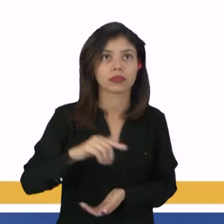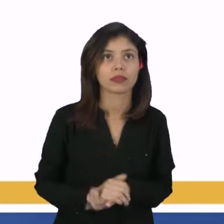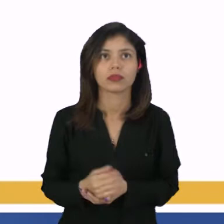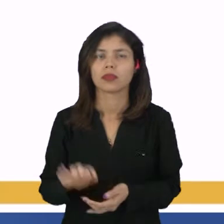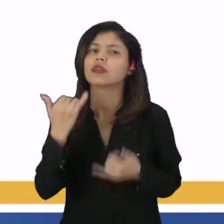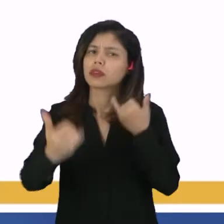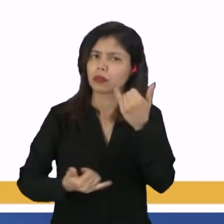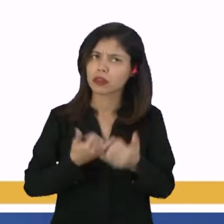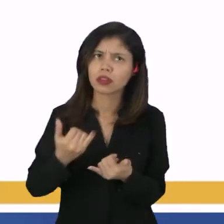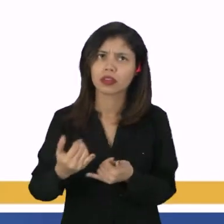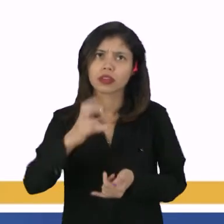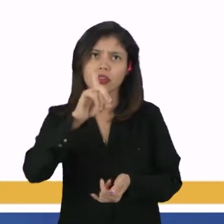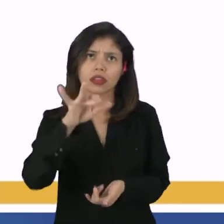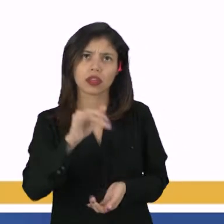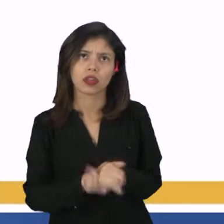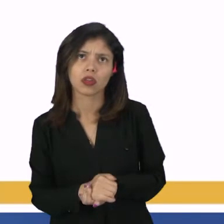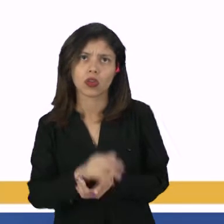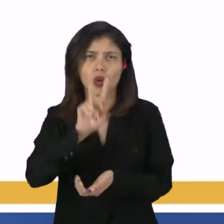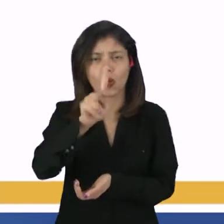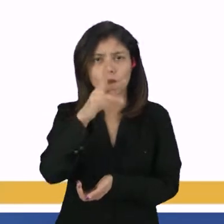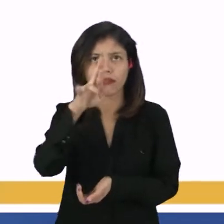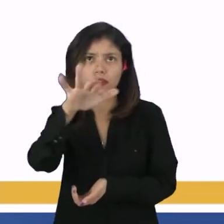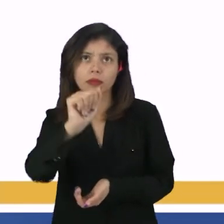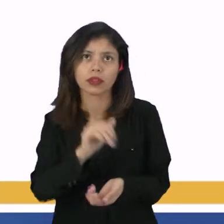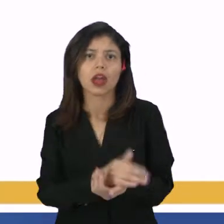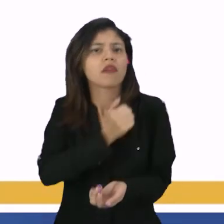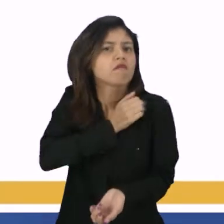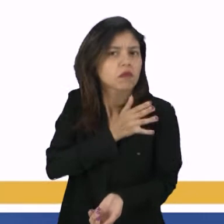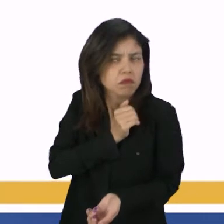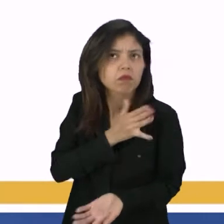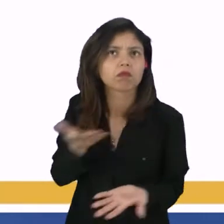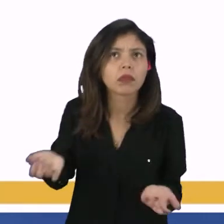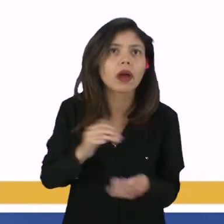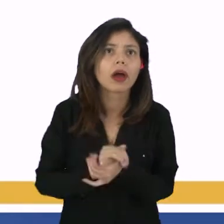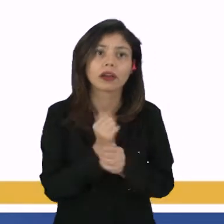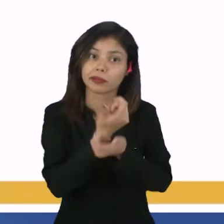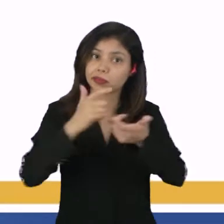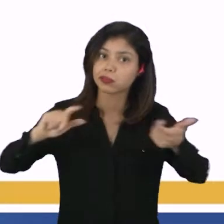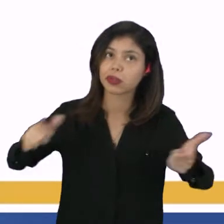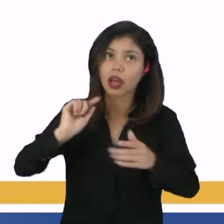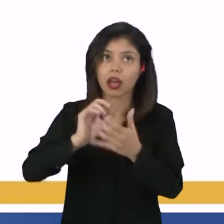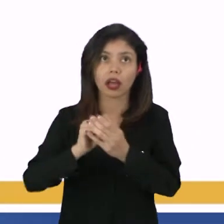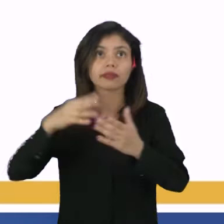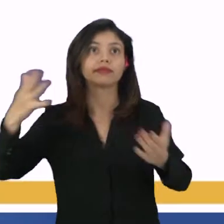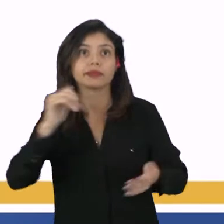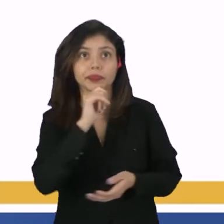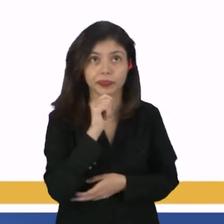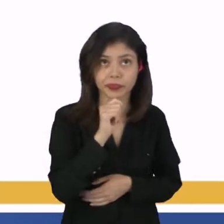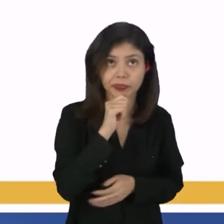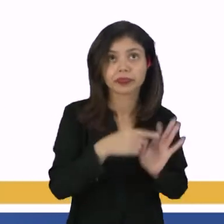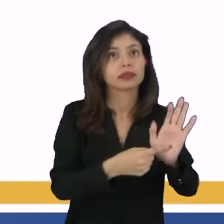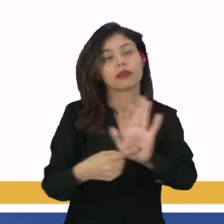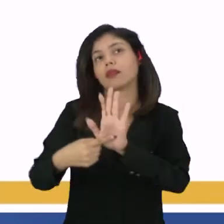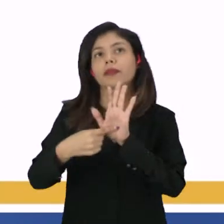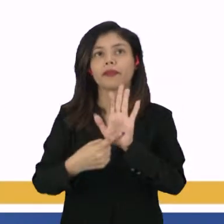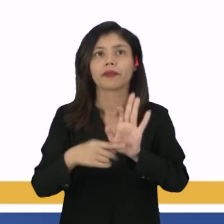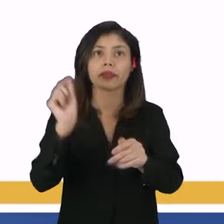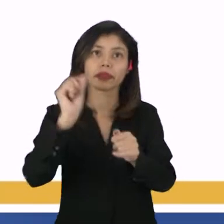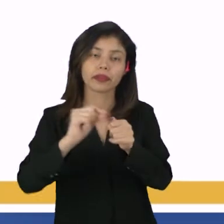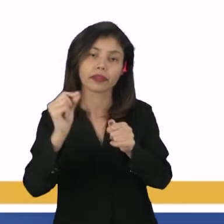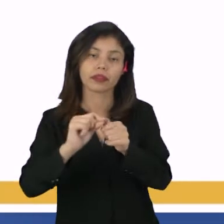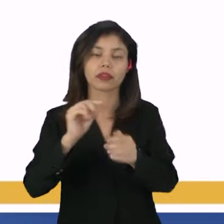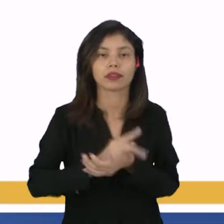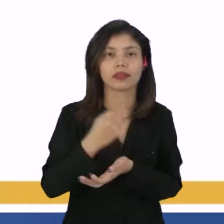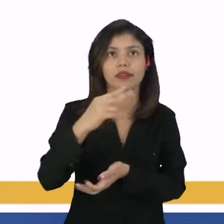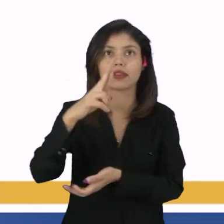Essas brincadeiras cibernéticas, homofobias e racistas vêm crescendo. Além disso, destaco os comentários feitos